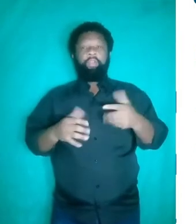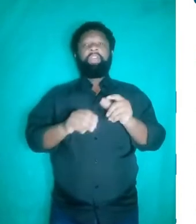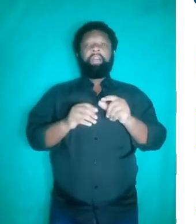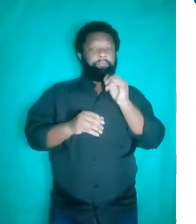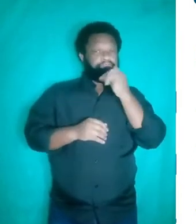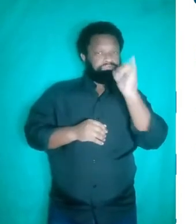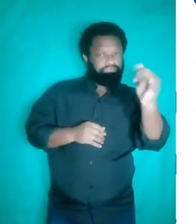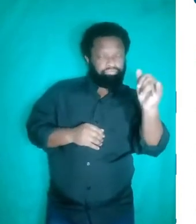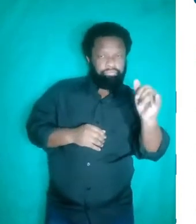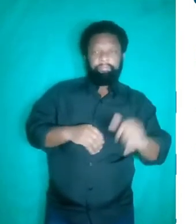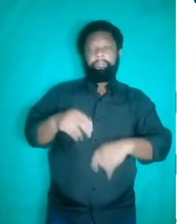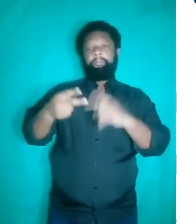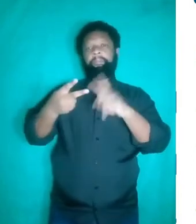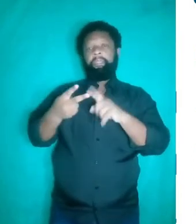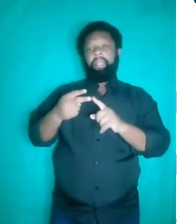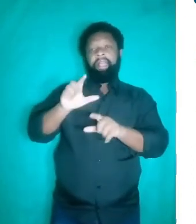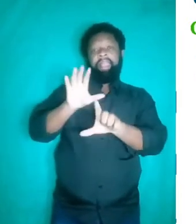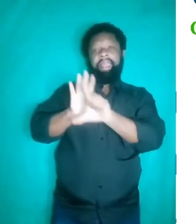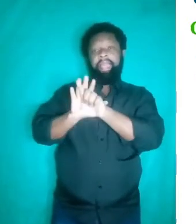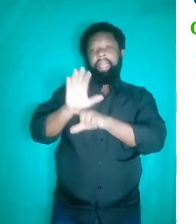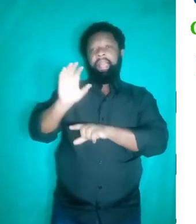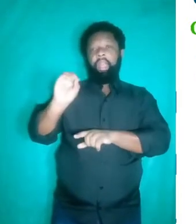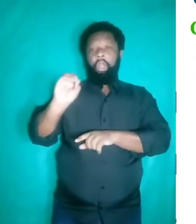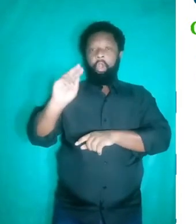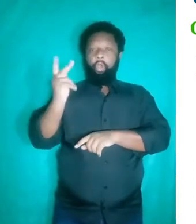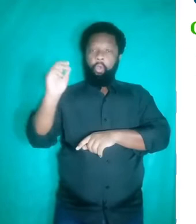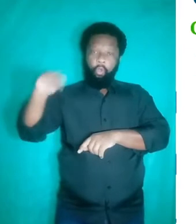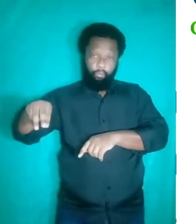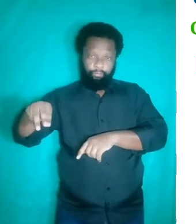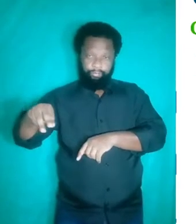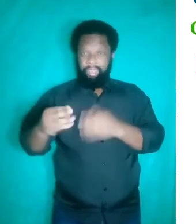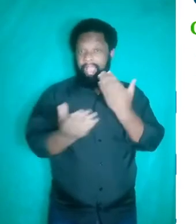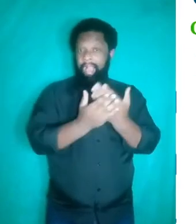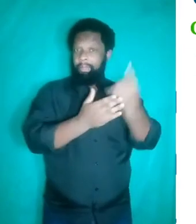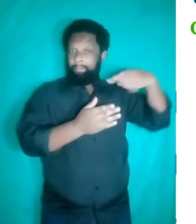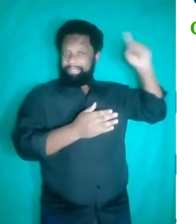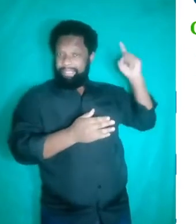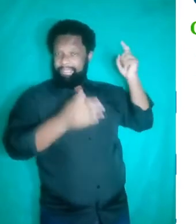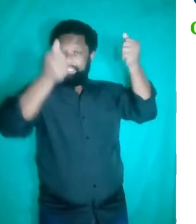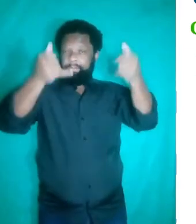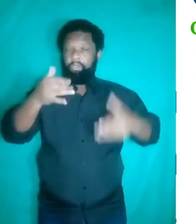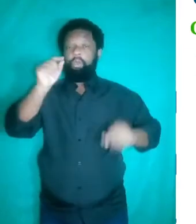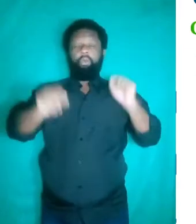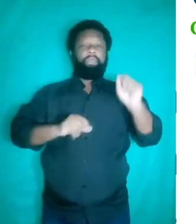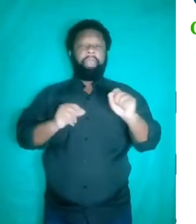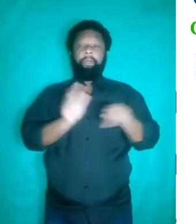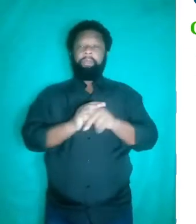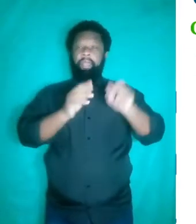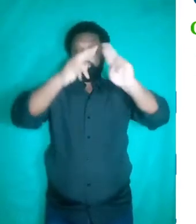segundo módulo, tá bem? Corrente elétrica e a lei de Ohm. A gente falou no nosso último capítulo